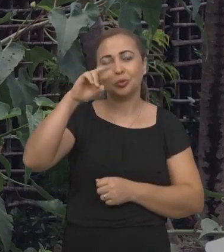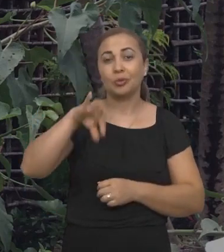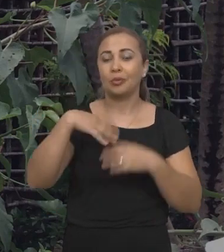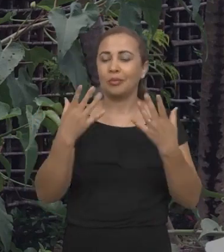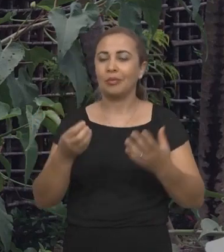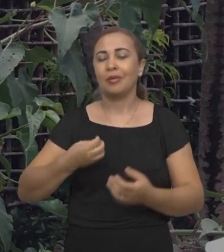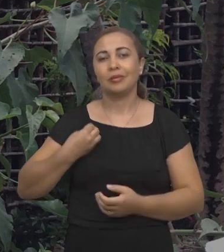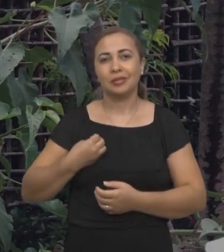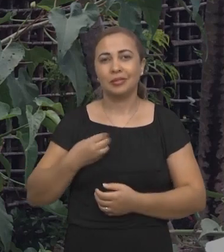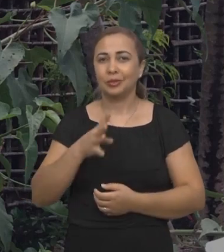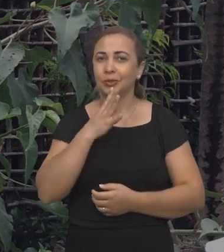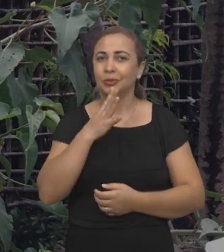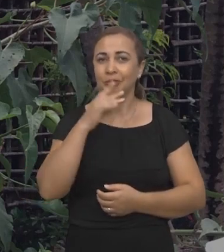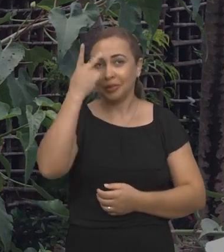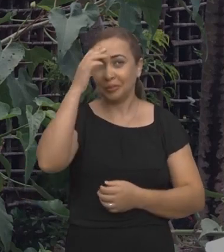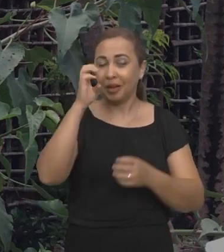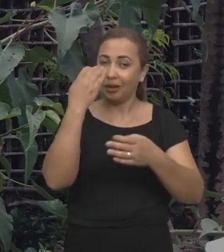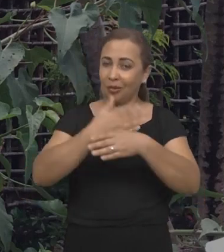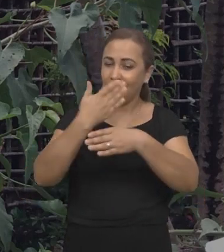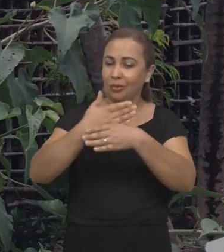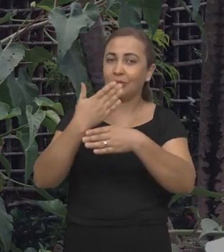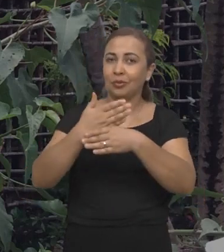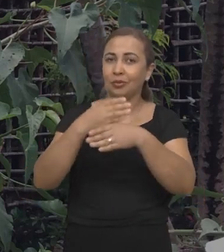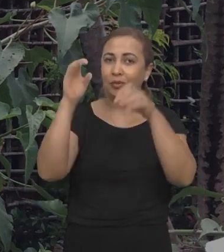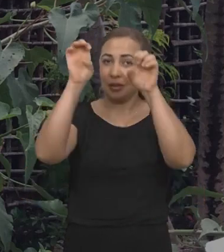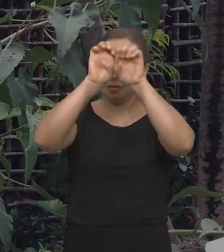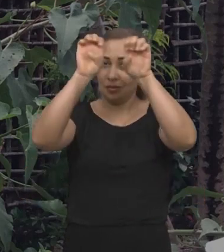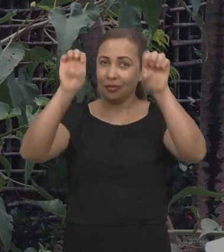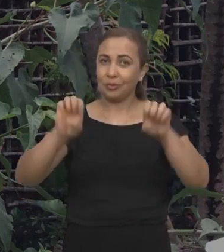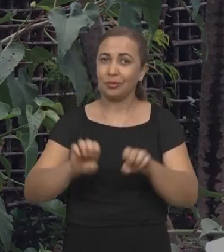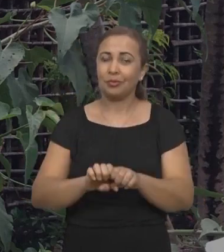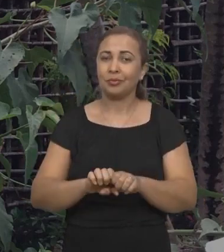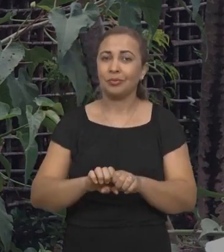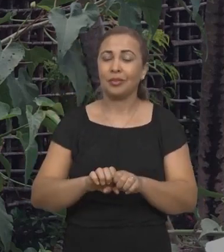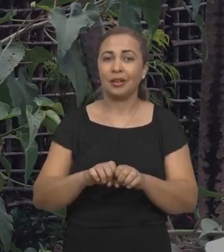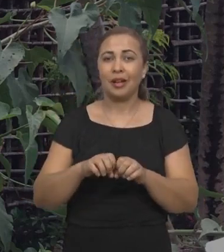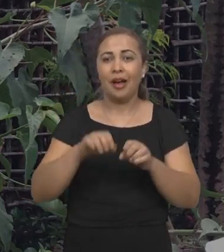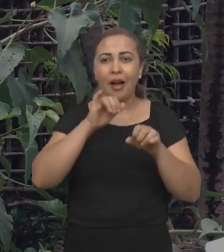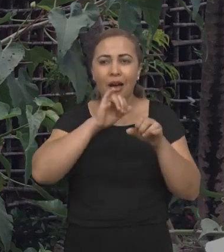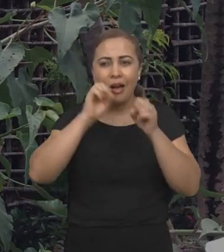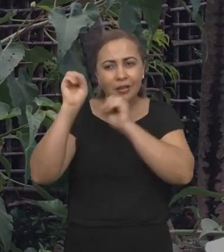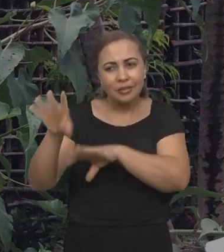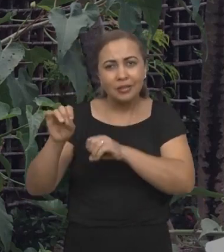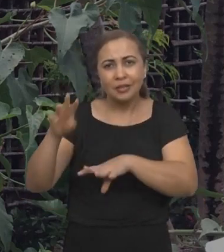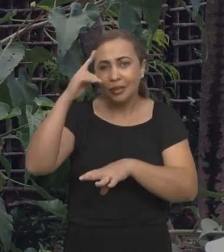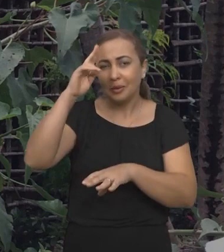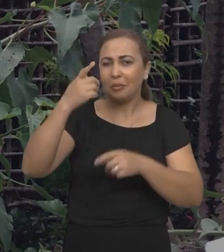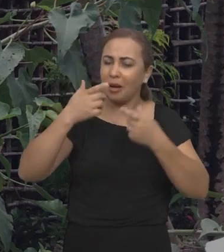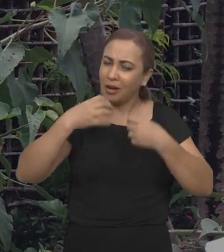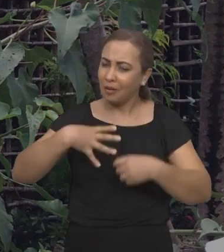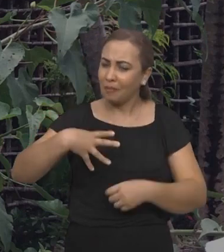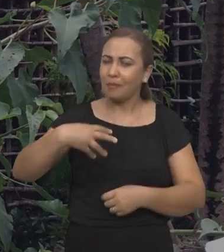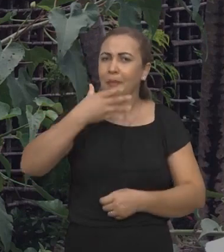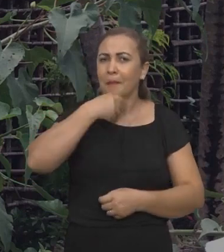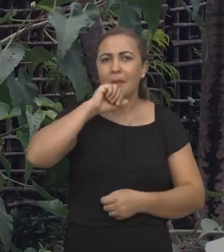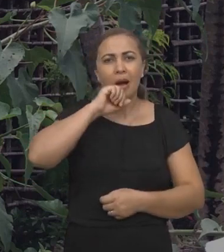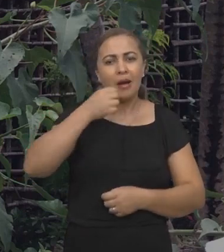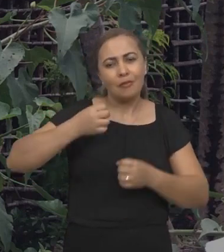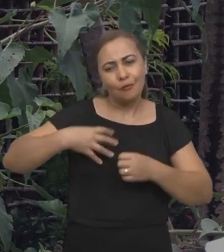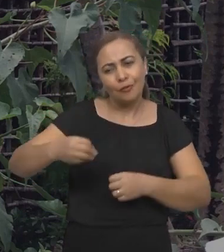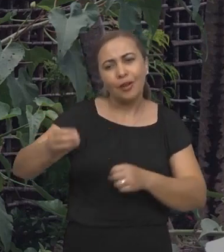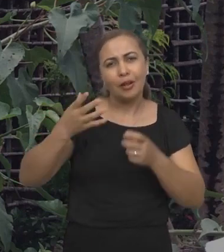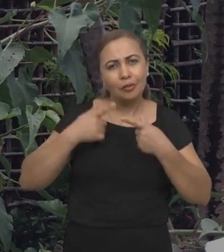qual existe. E o conhecimento para a construção desse tipo de arquitetura é transmitido através das gerações, influenciada pela